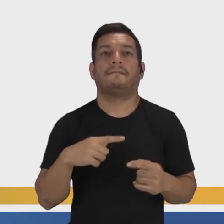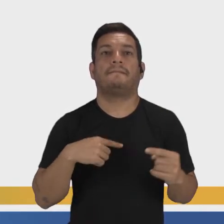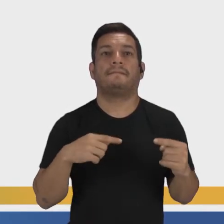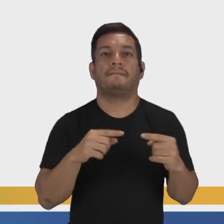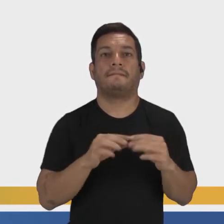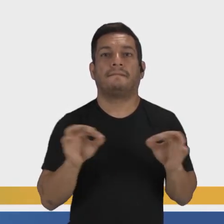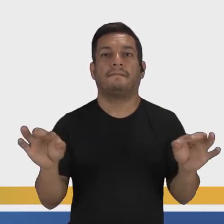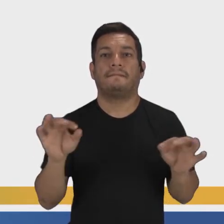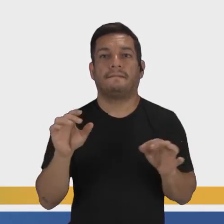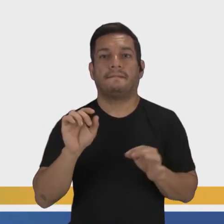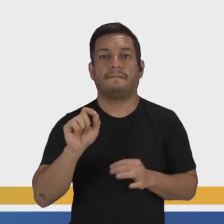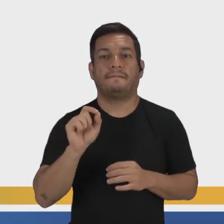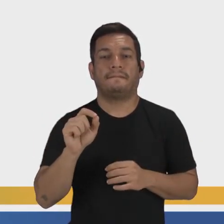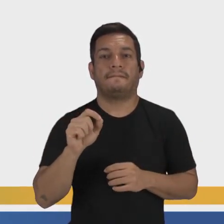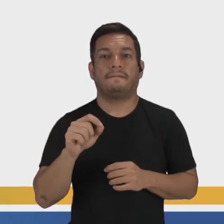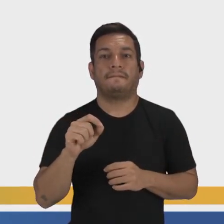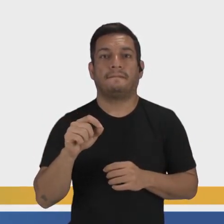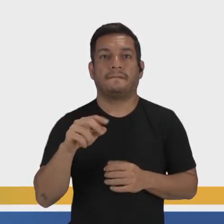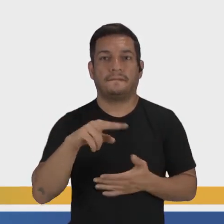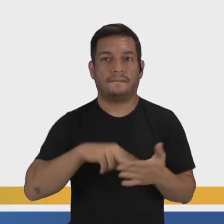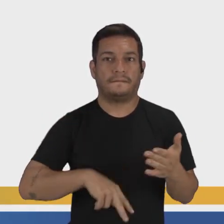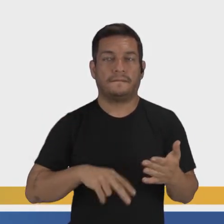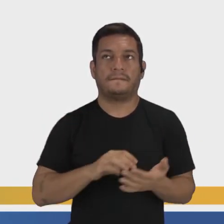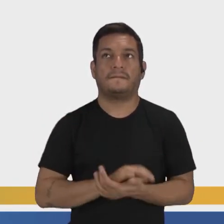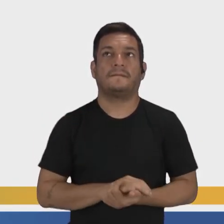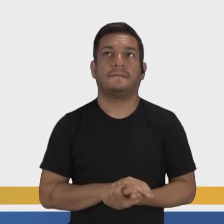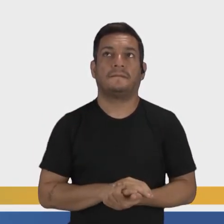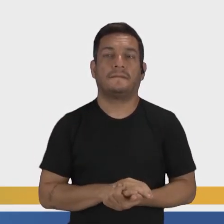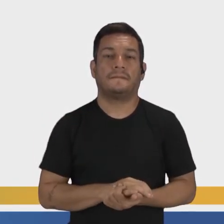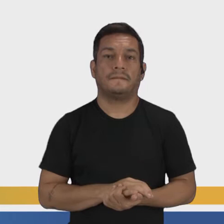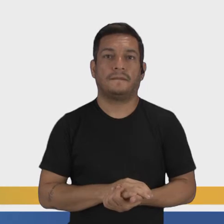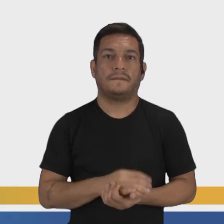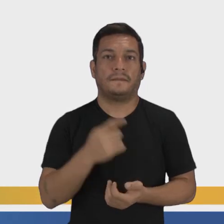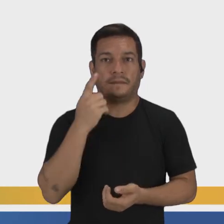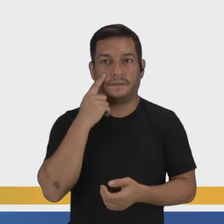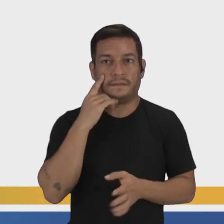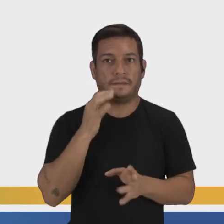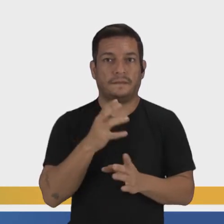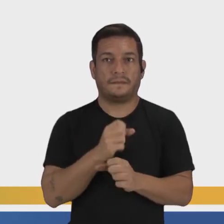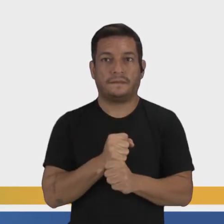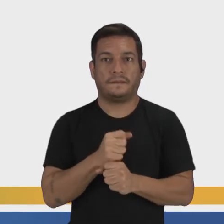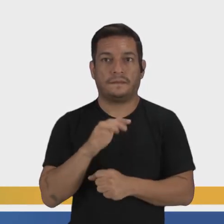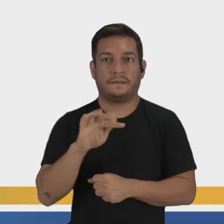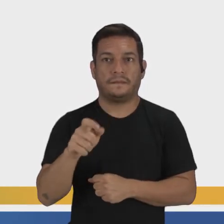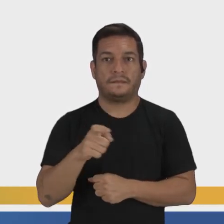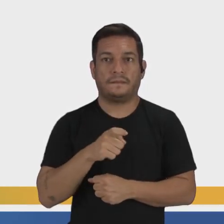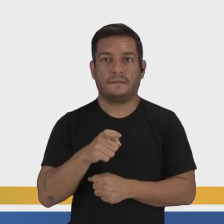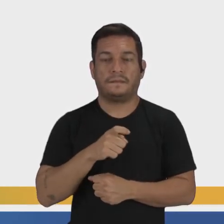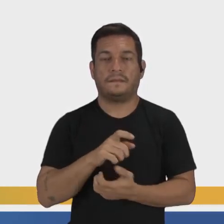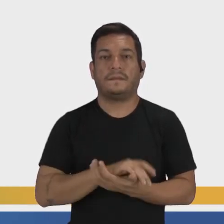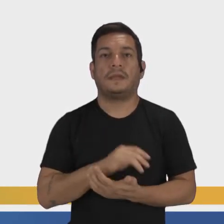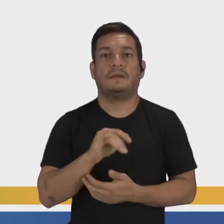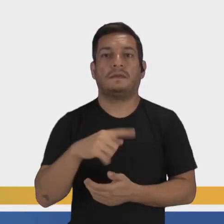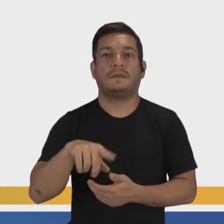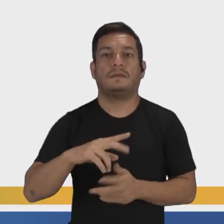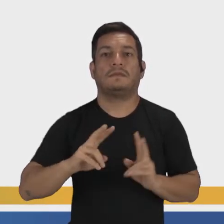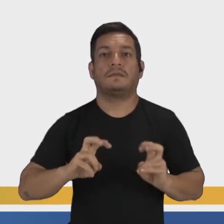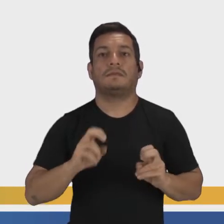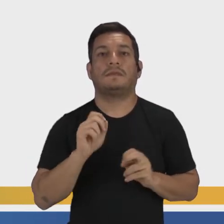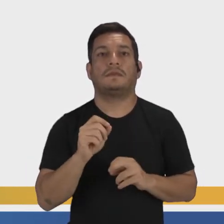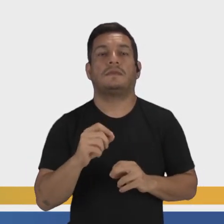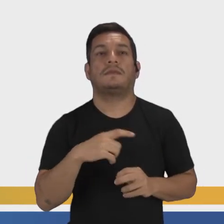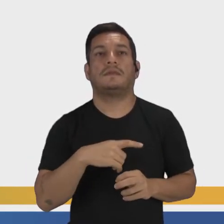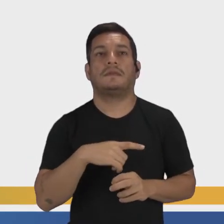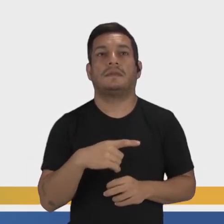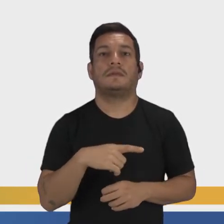ação de aplicação e, portanto, de leitura da balança. Então, vamos calcular o valor de Fx. Se vocês observarem, nós